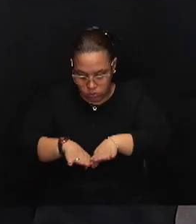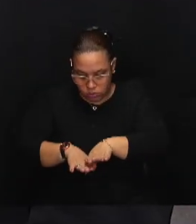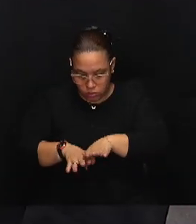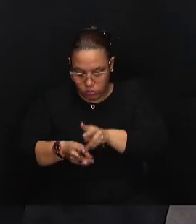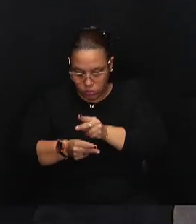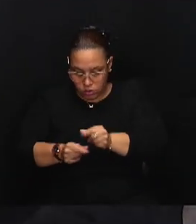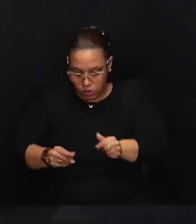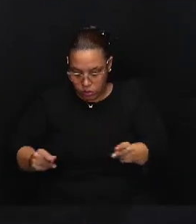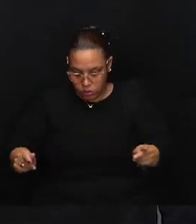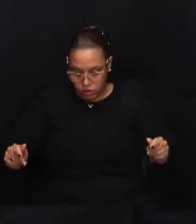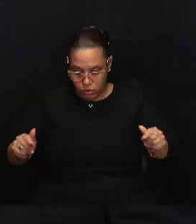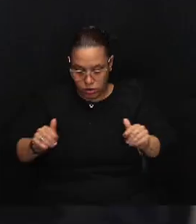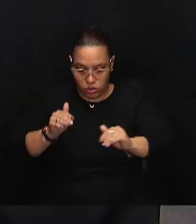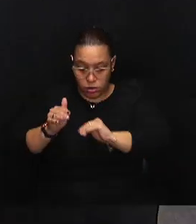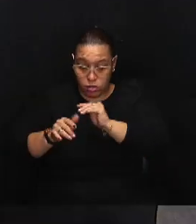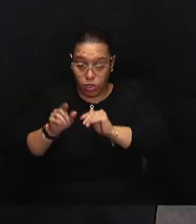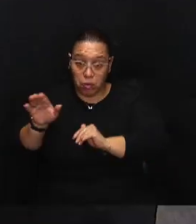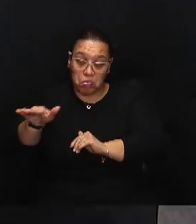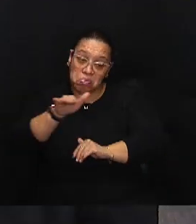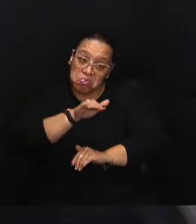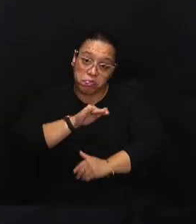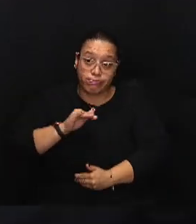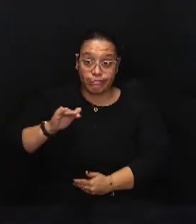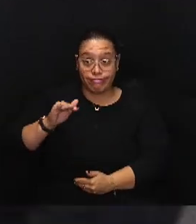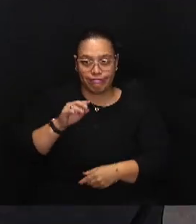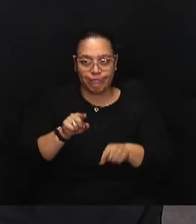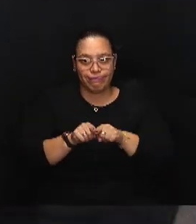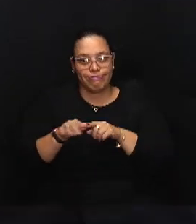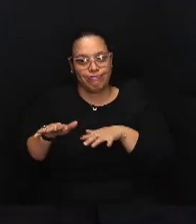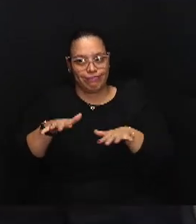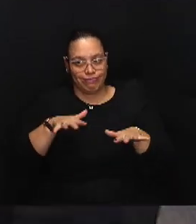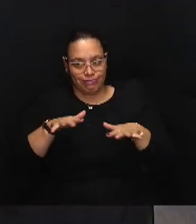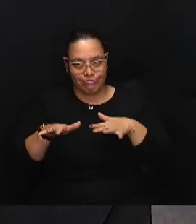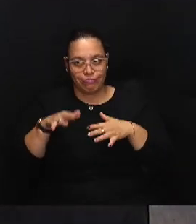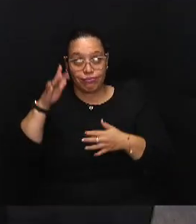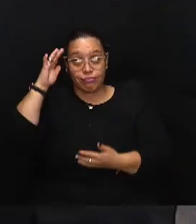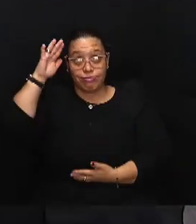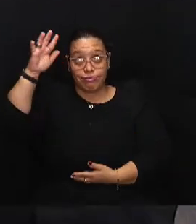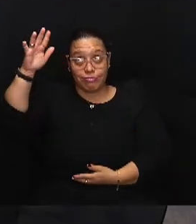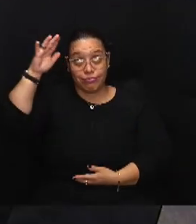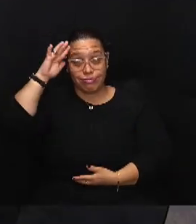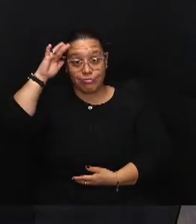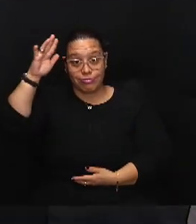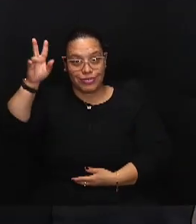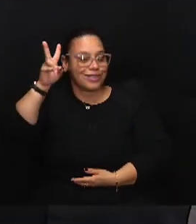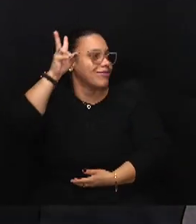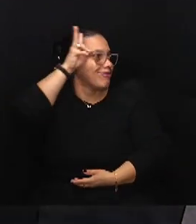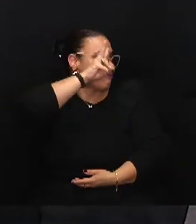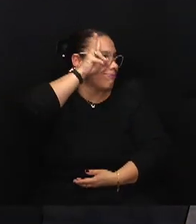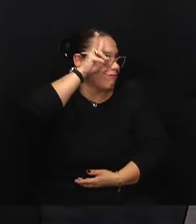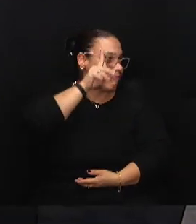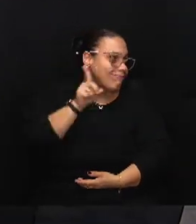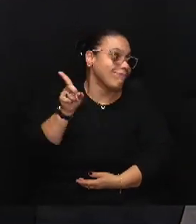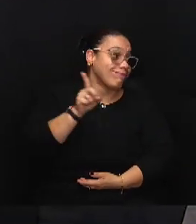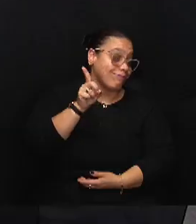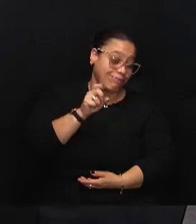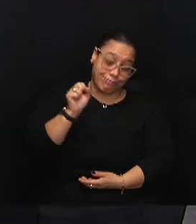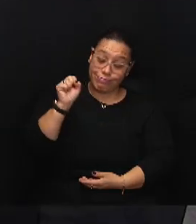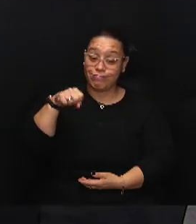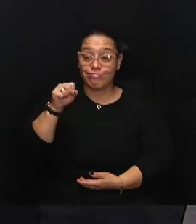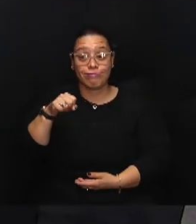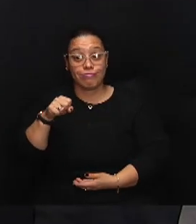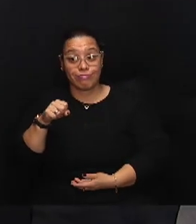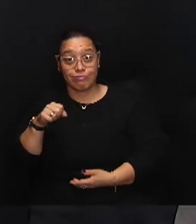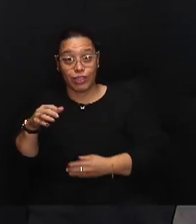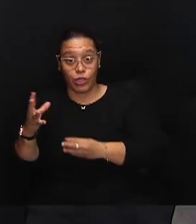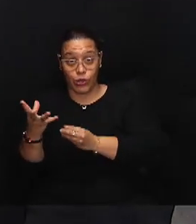pelo progresso, ele está por aqui e isso também mobiliza muito o nosso imaginário. Ele tem muitas histórias ali, né? Bastante. Fazendo